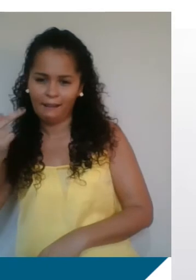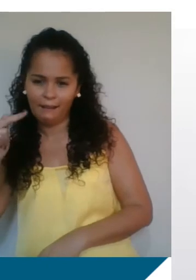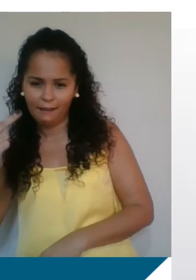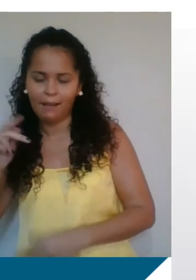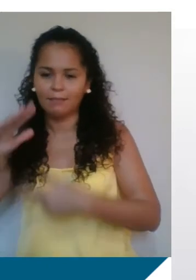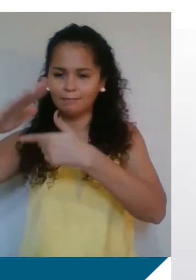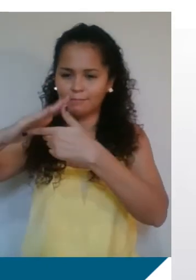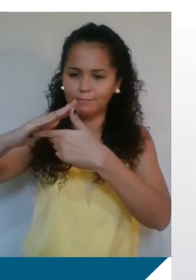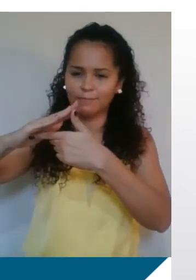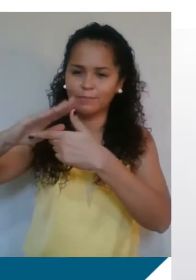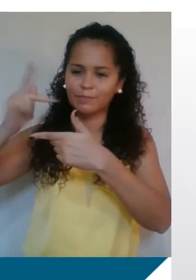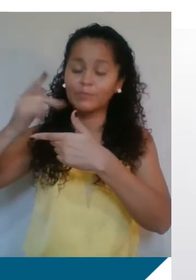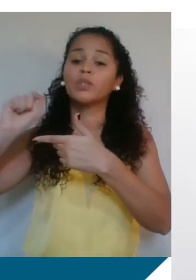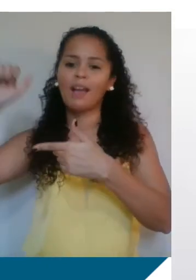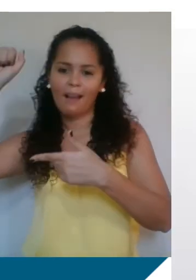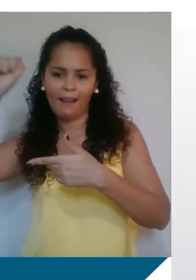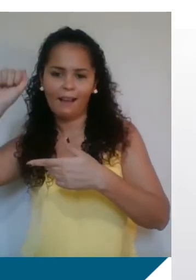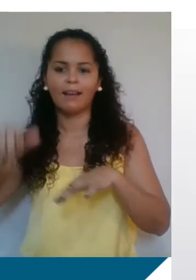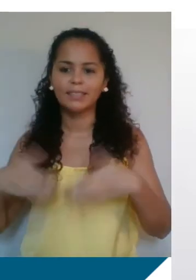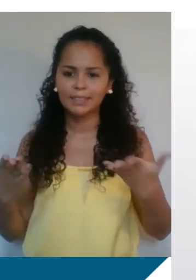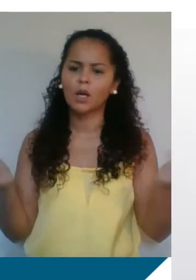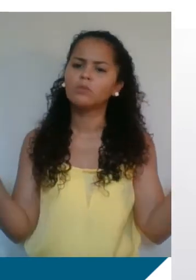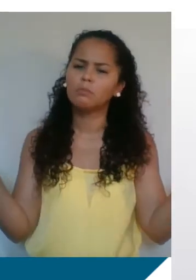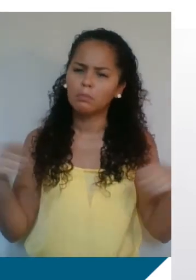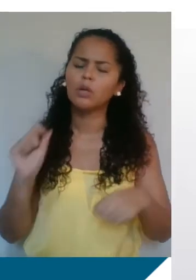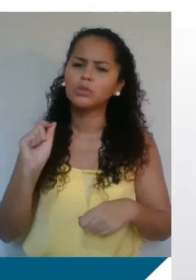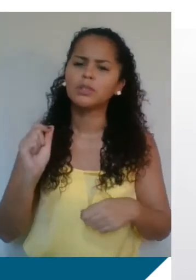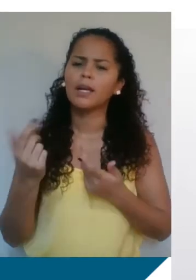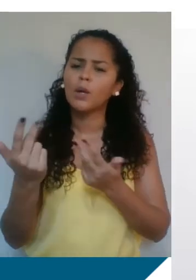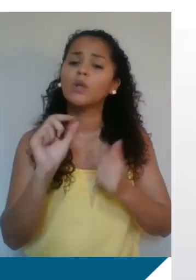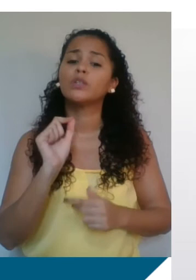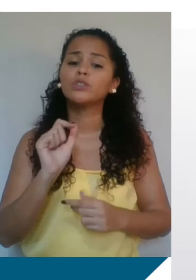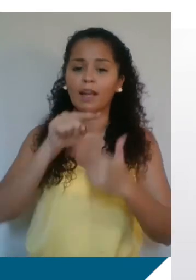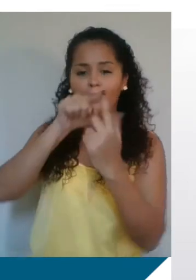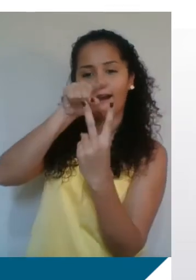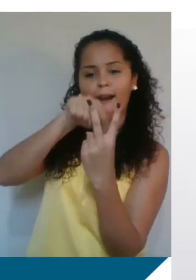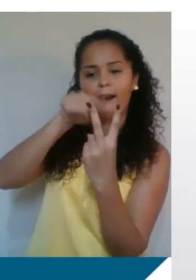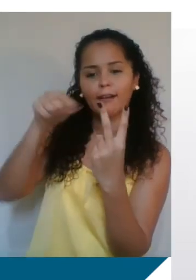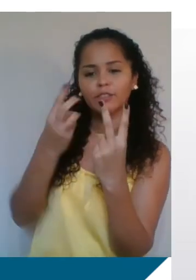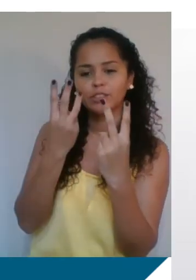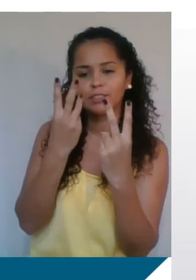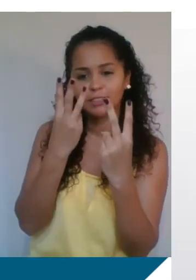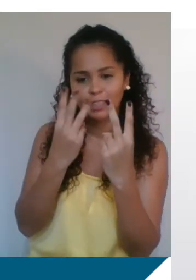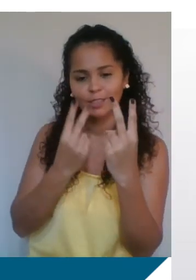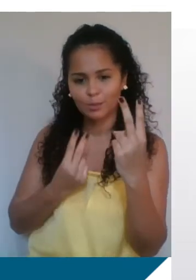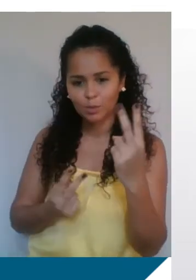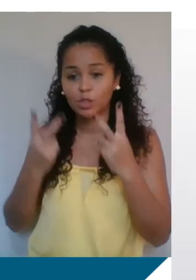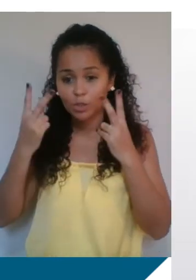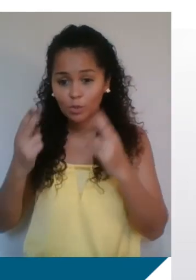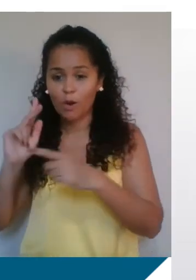Azinho. Portanto, chegaremos à igualdade raiz de 3 sobre 2 igual a H sobre A.